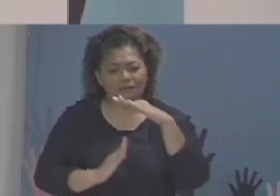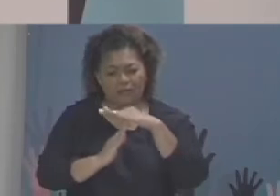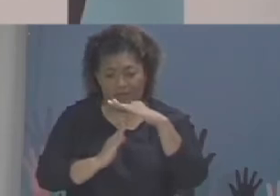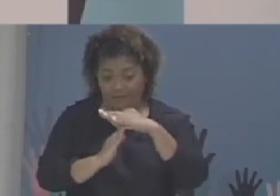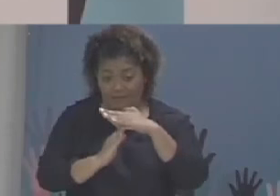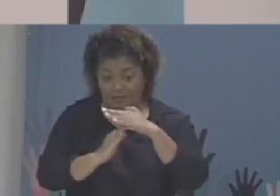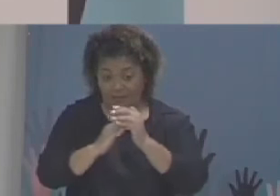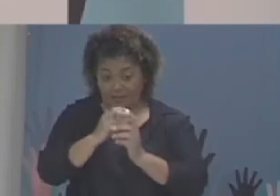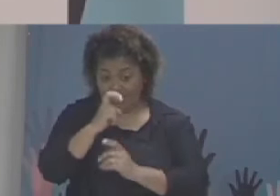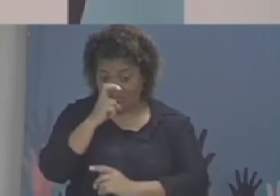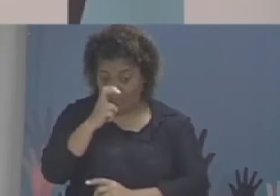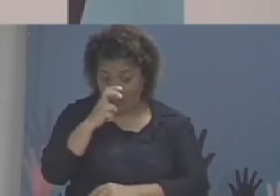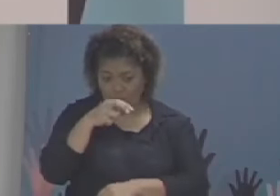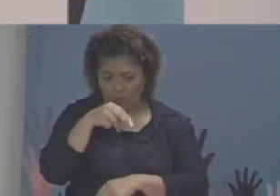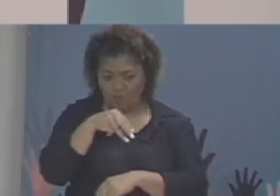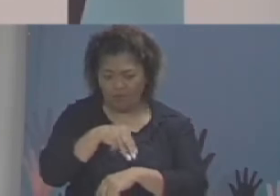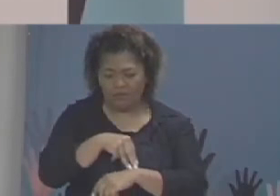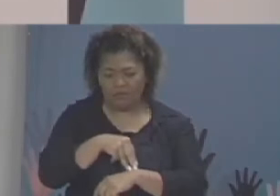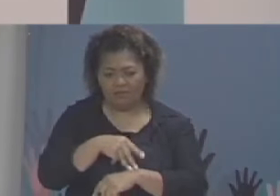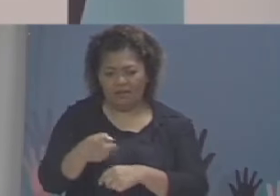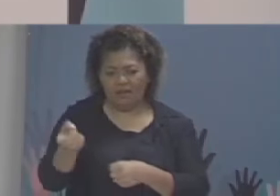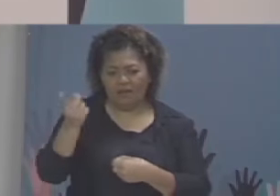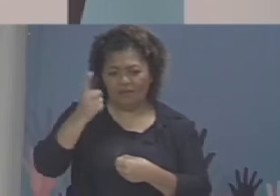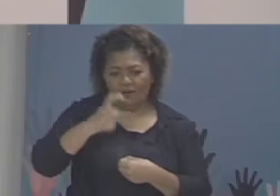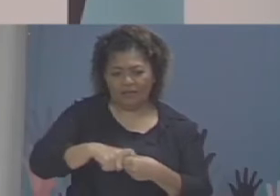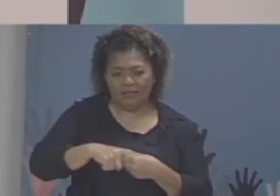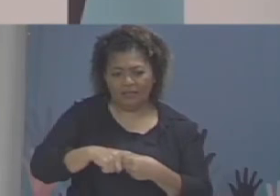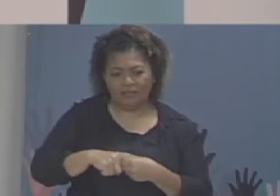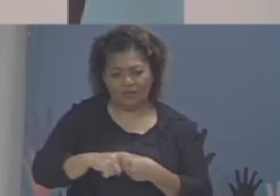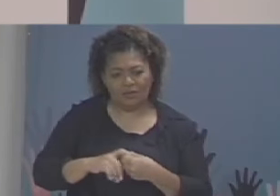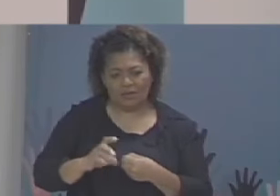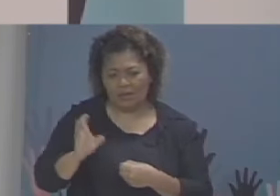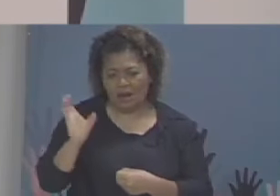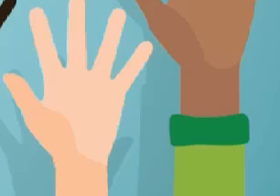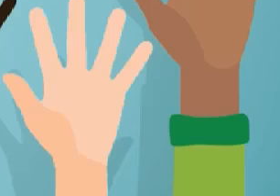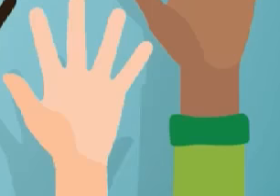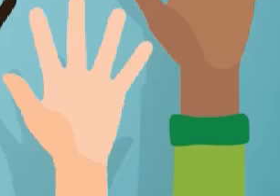minutos, onde retornaremos em seguida. Obrigado.